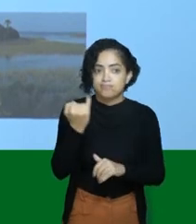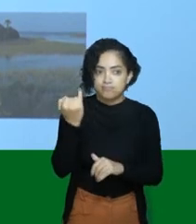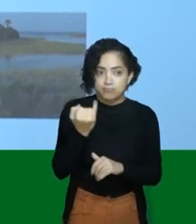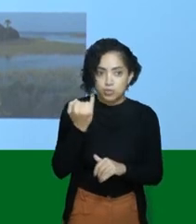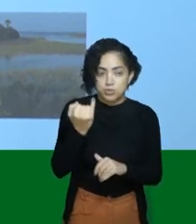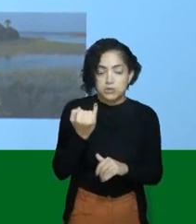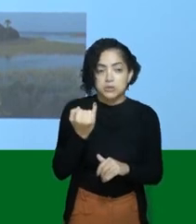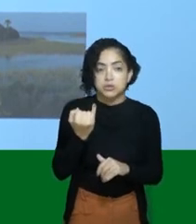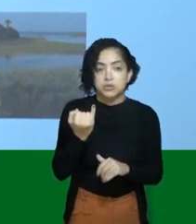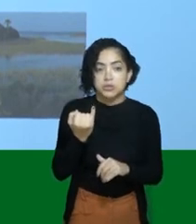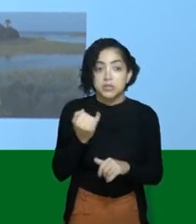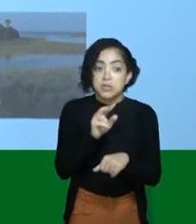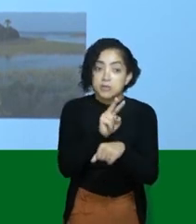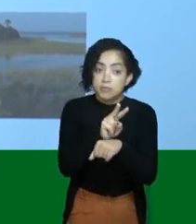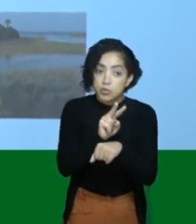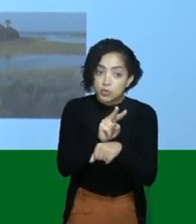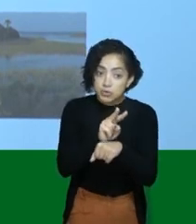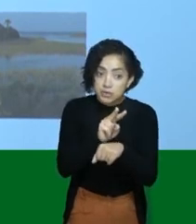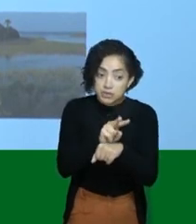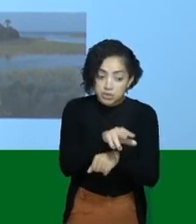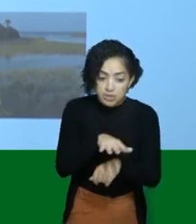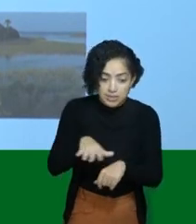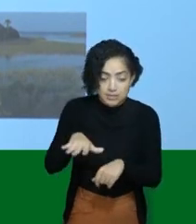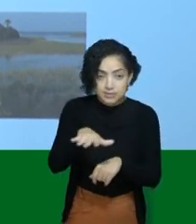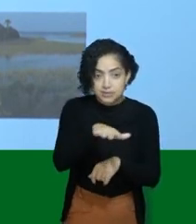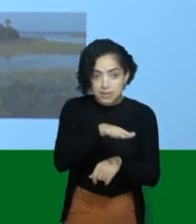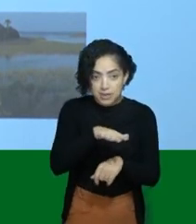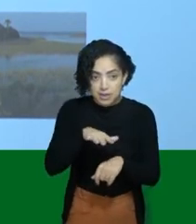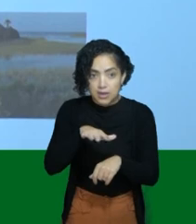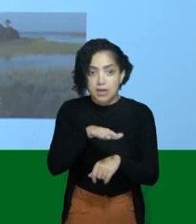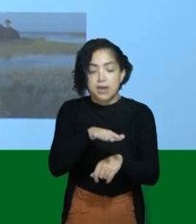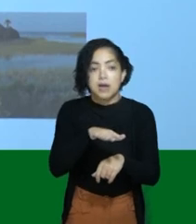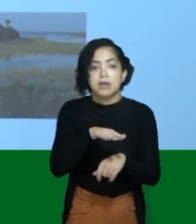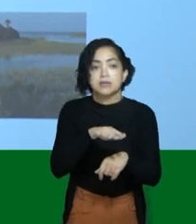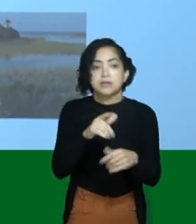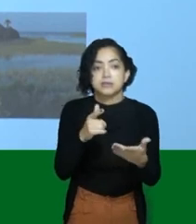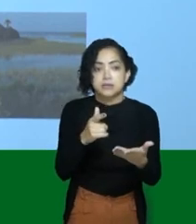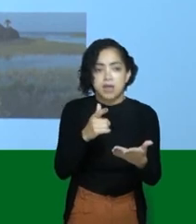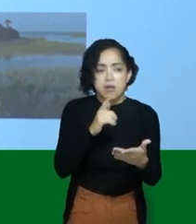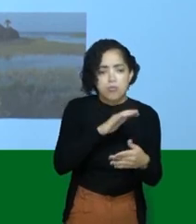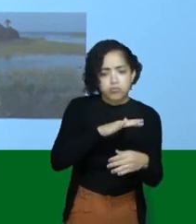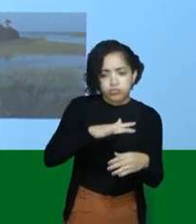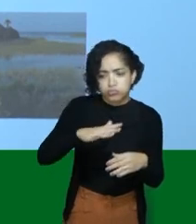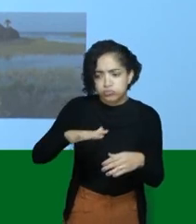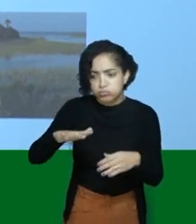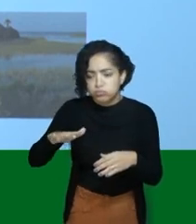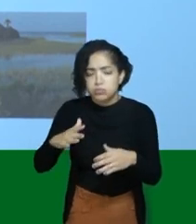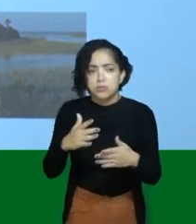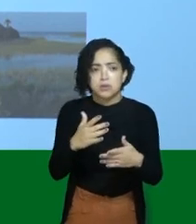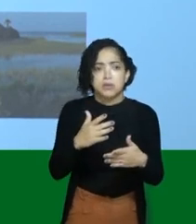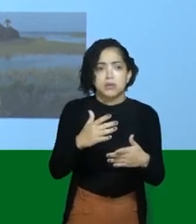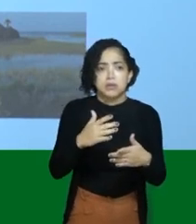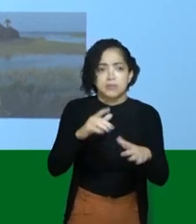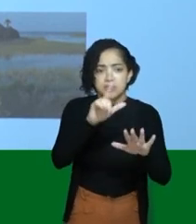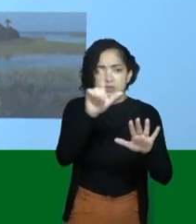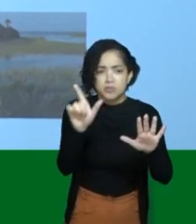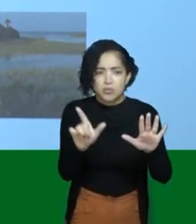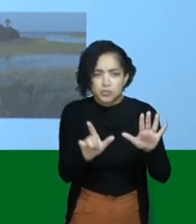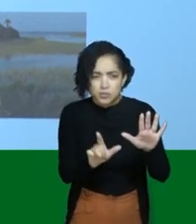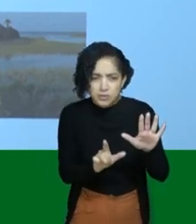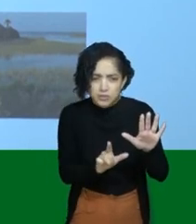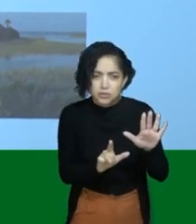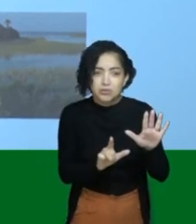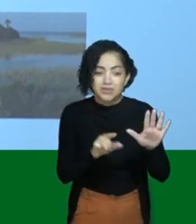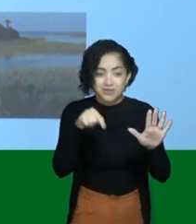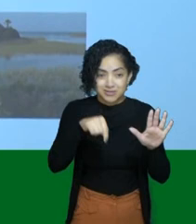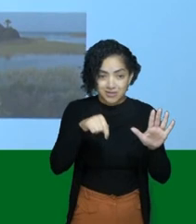primordial, né? E proteger, então, essas áreas de estuário, restinga, manguezais, marismas, que nos protegem, principalmente na região litorânea, que é muito